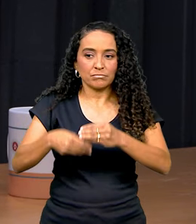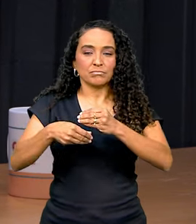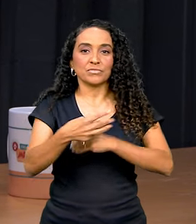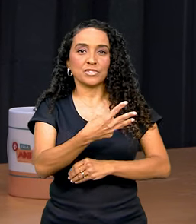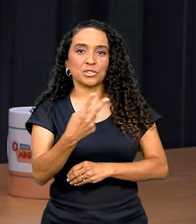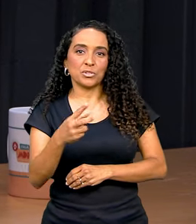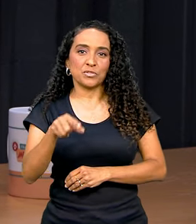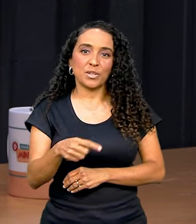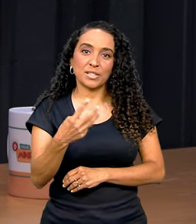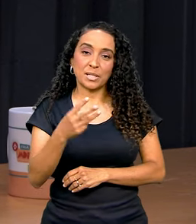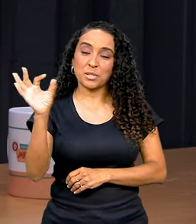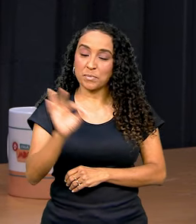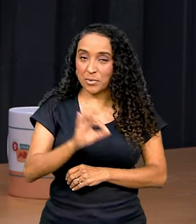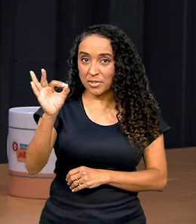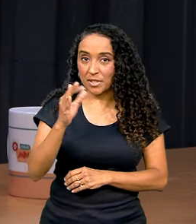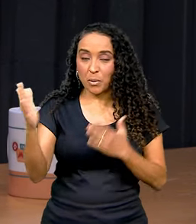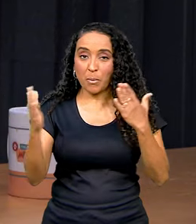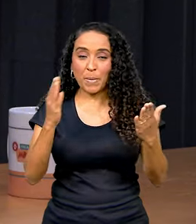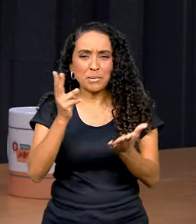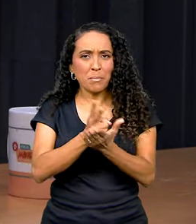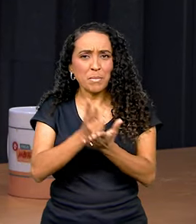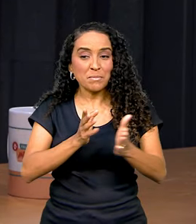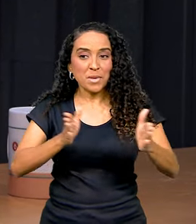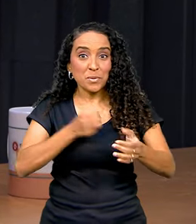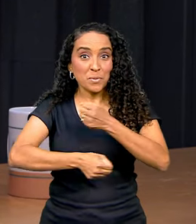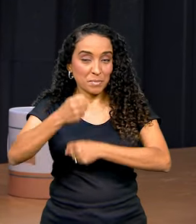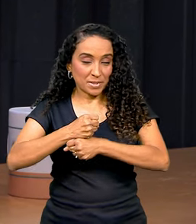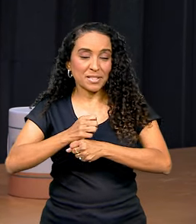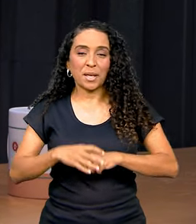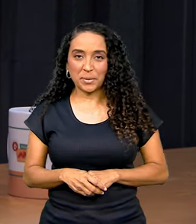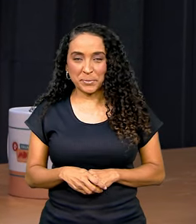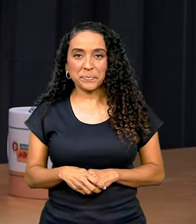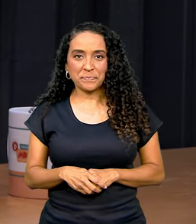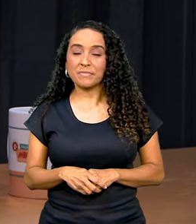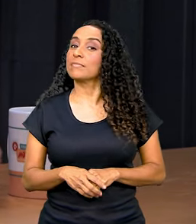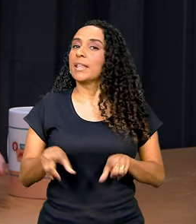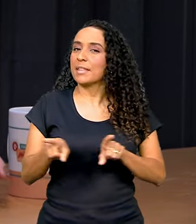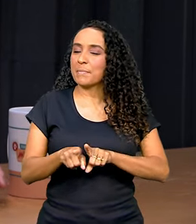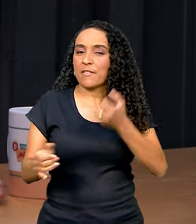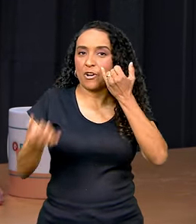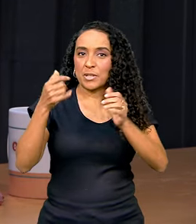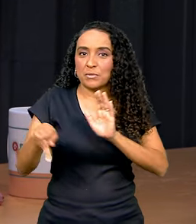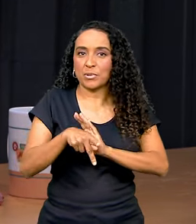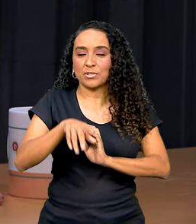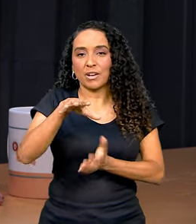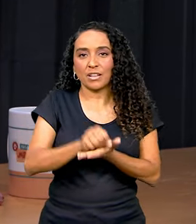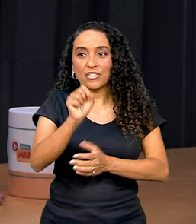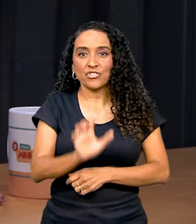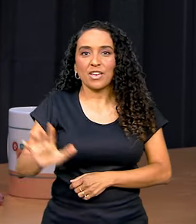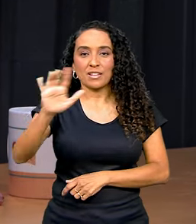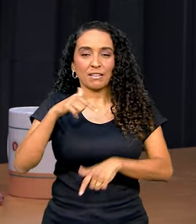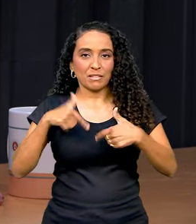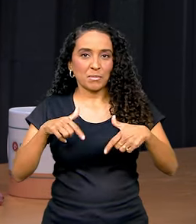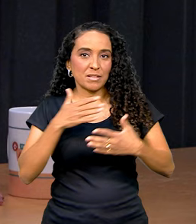acréscimo de 32,3 em relação ao mesmo período do ano passado e segundo os dados do cadastro